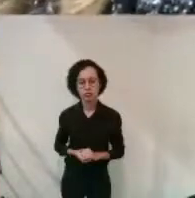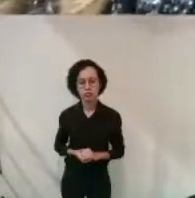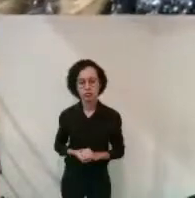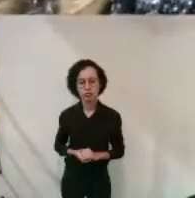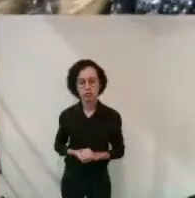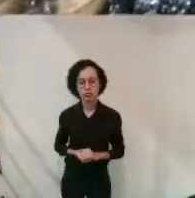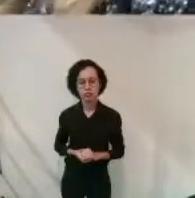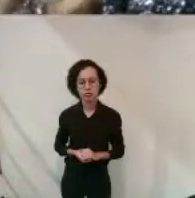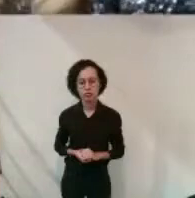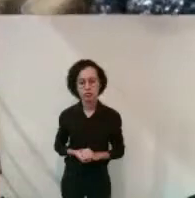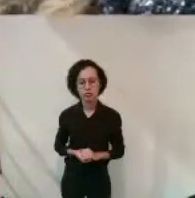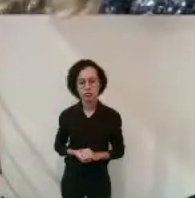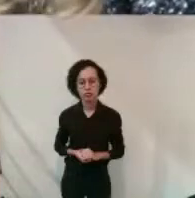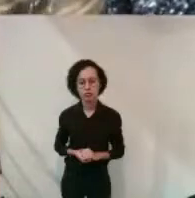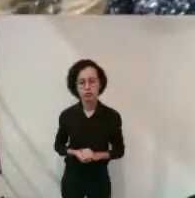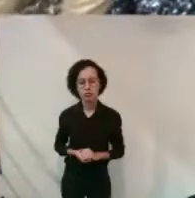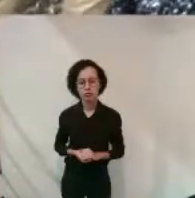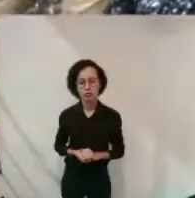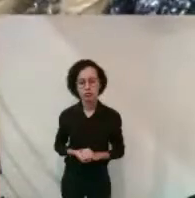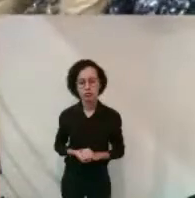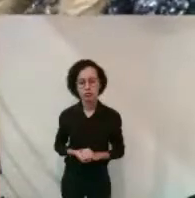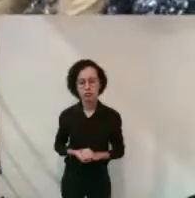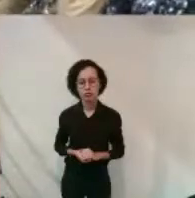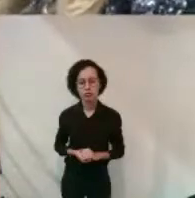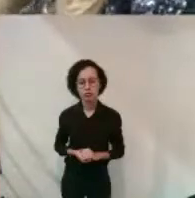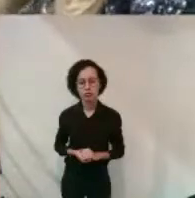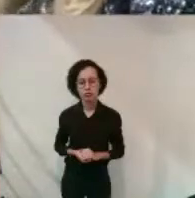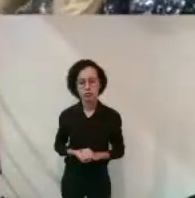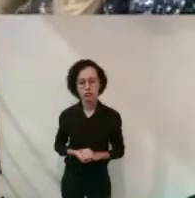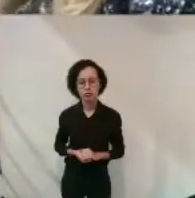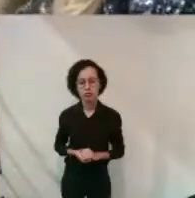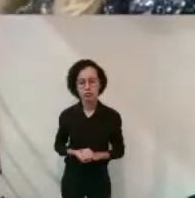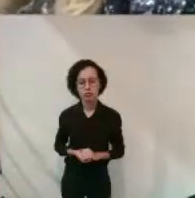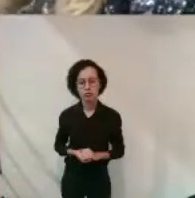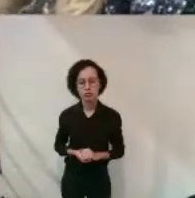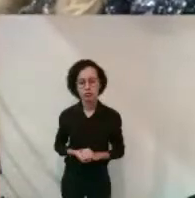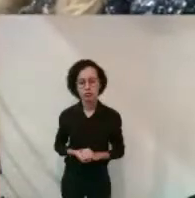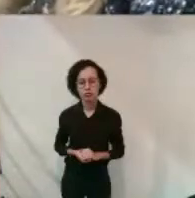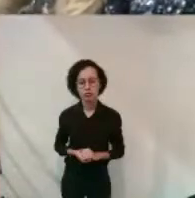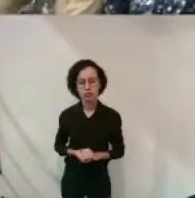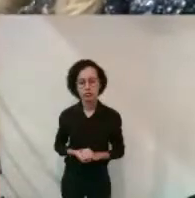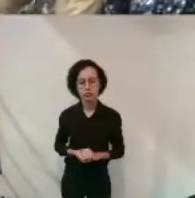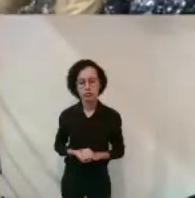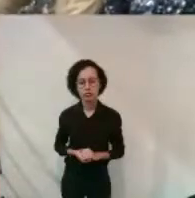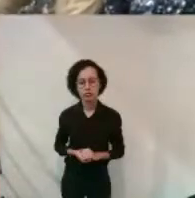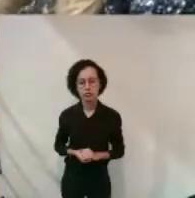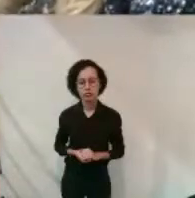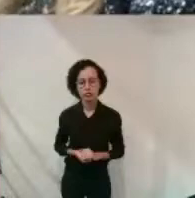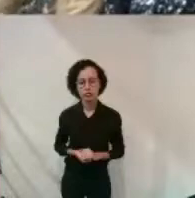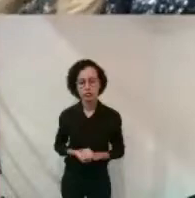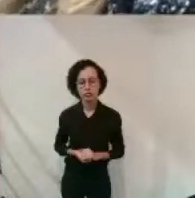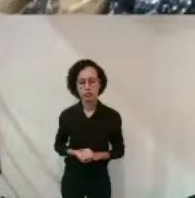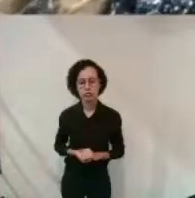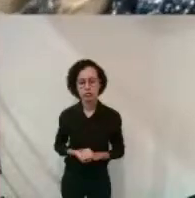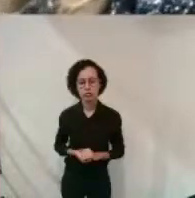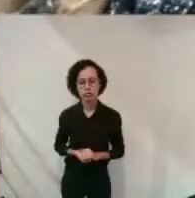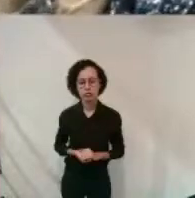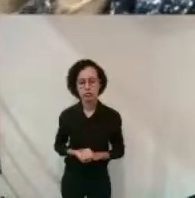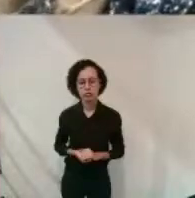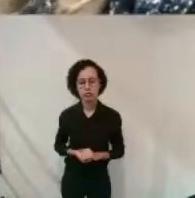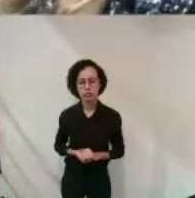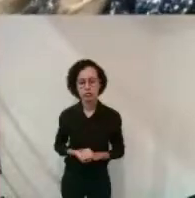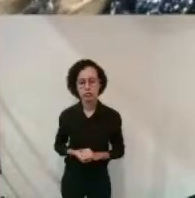do Comperge. O Comperge é um empreendimento na área de petróleo e gás da Petrobras, instalado na região de